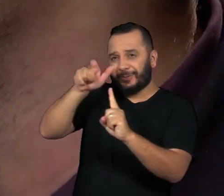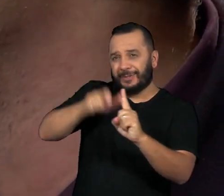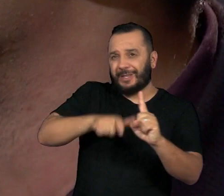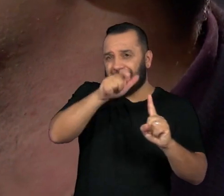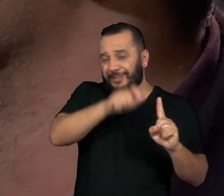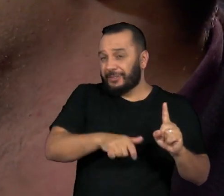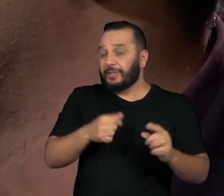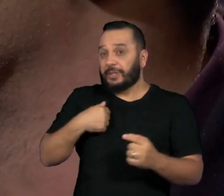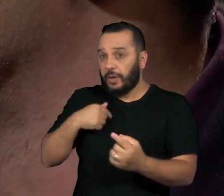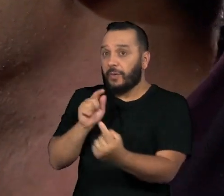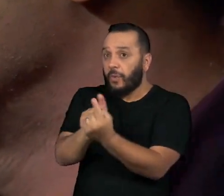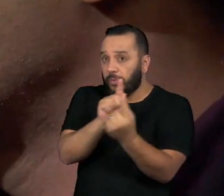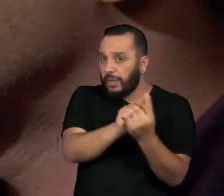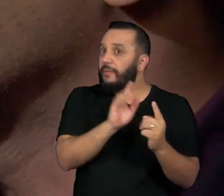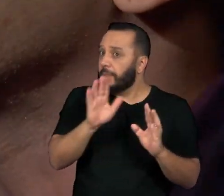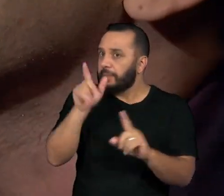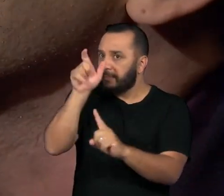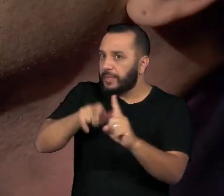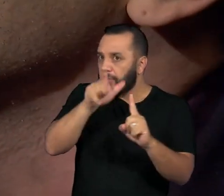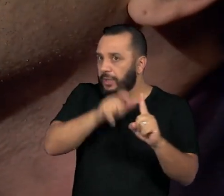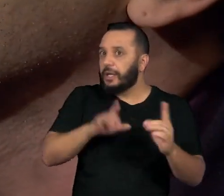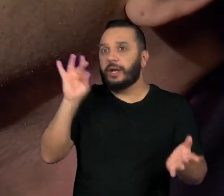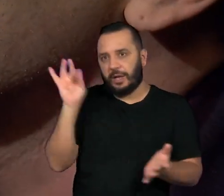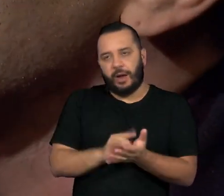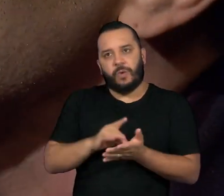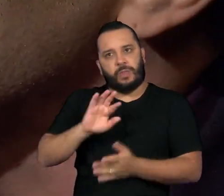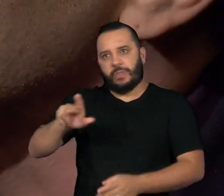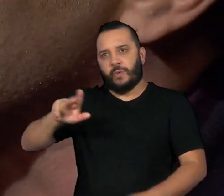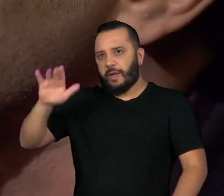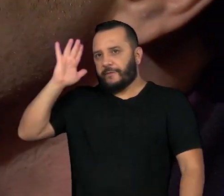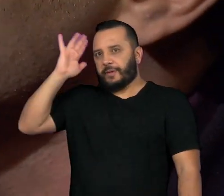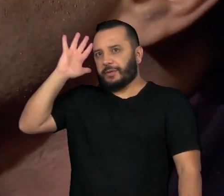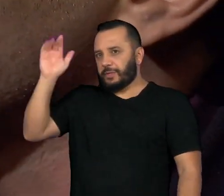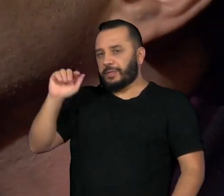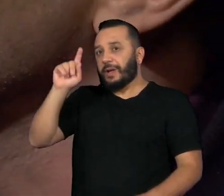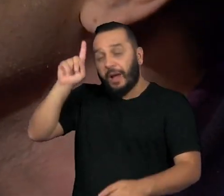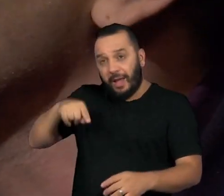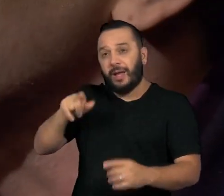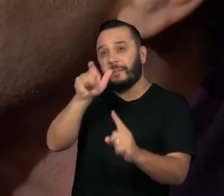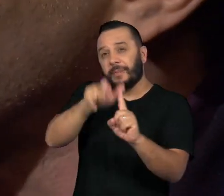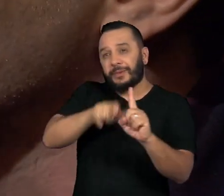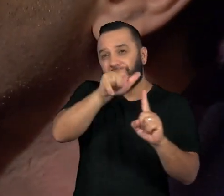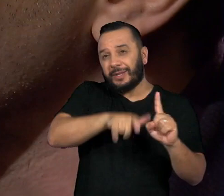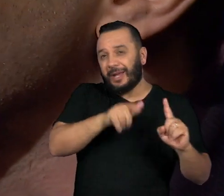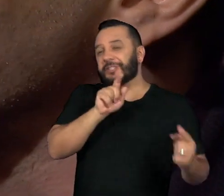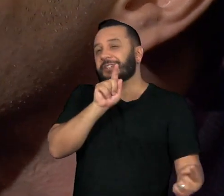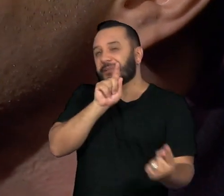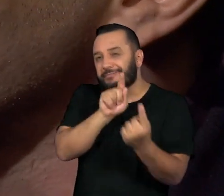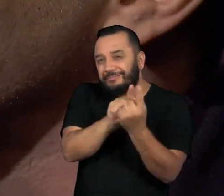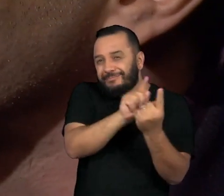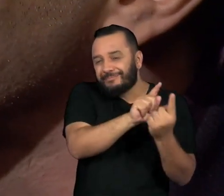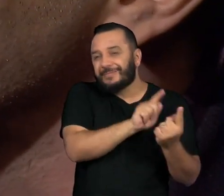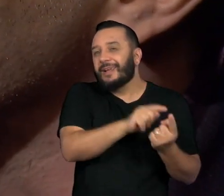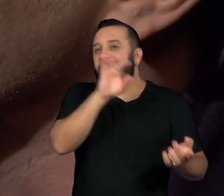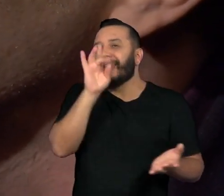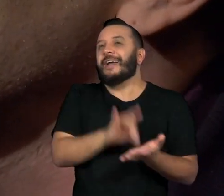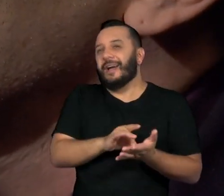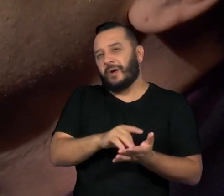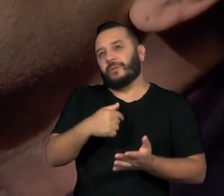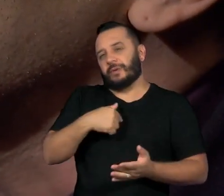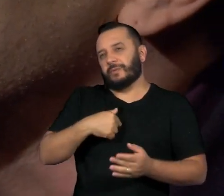falando das personagens reais, Sim. não as fictícias do Sim. livro. Mas naquelas personagens que eu encontrava por esse Brasil